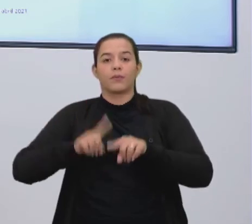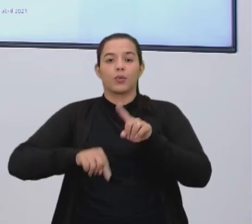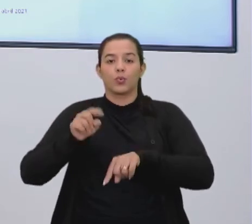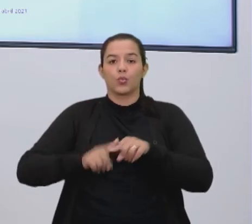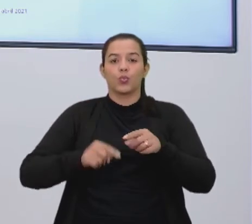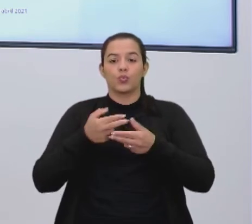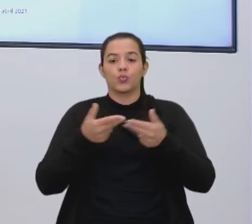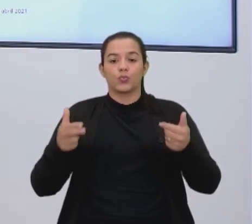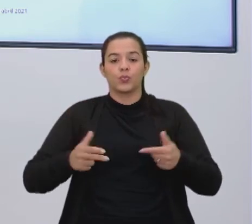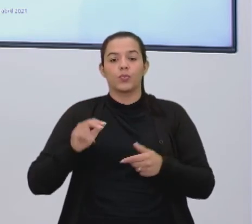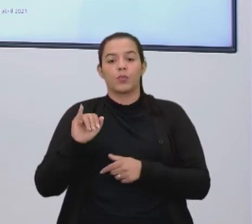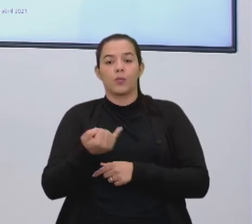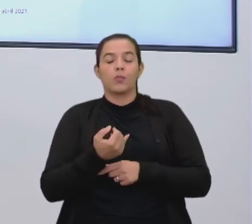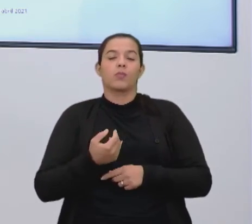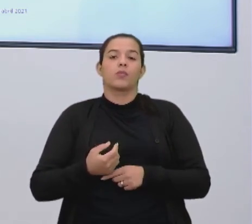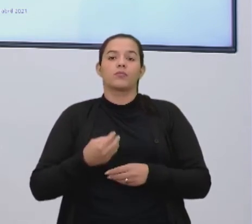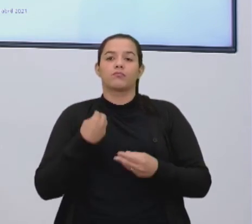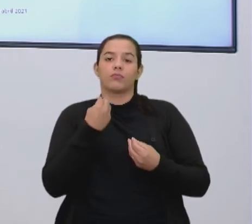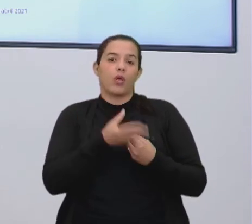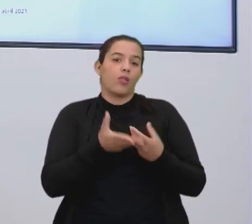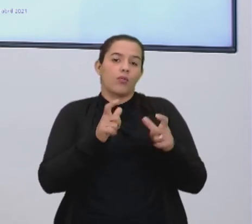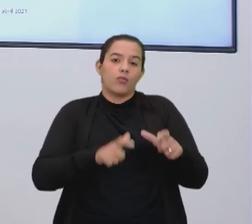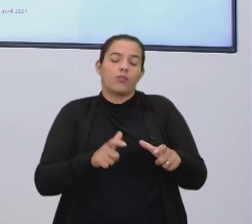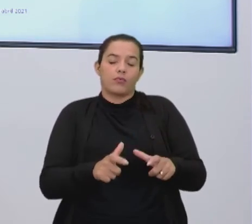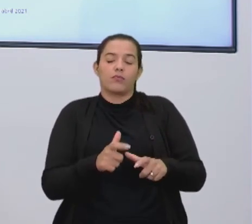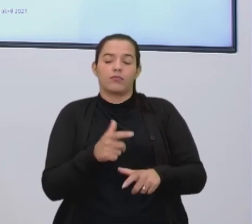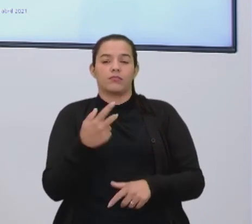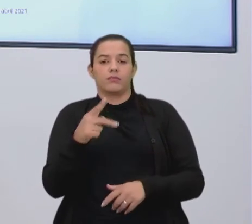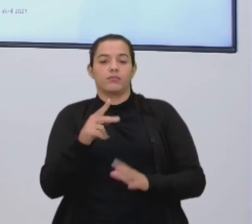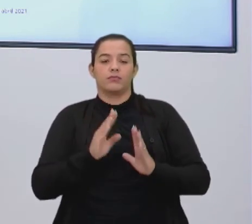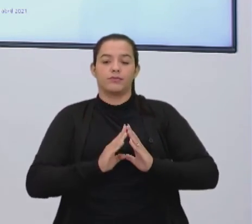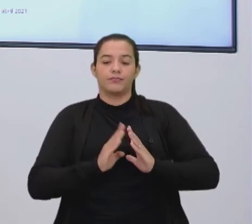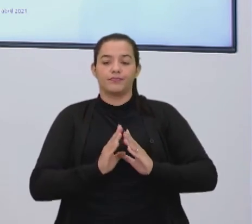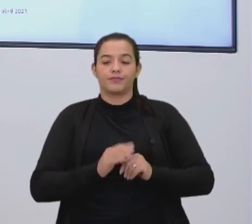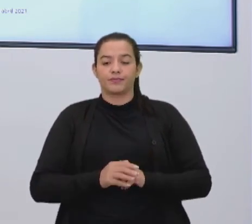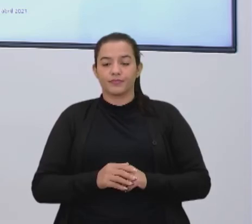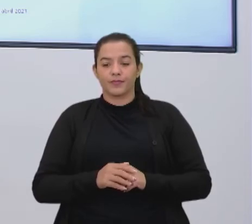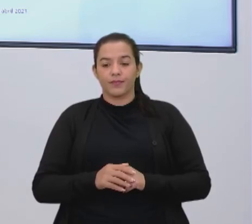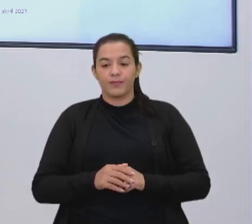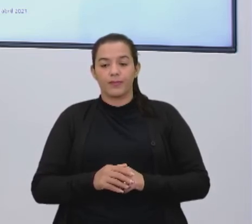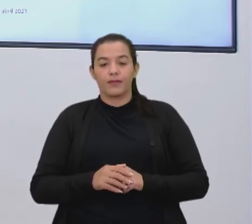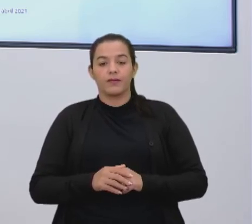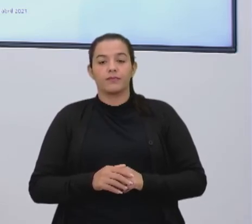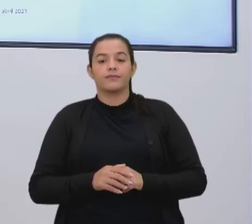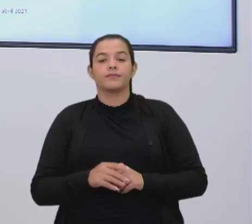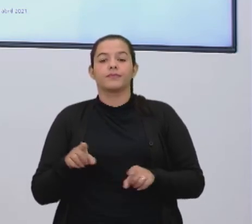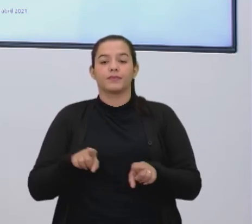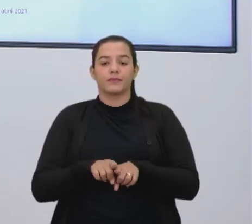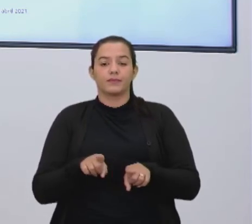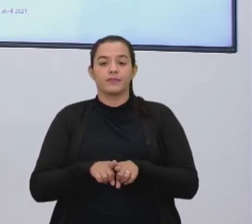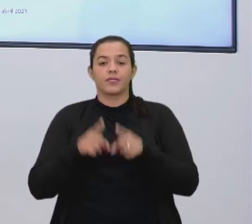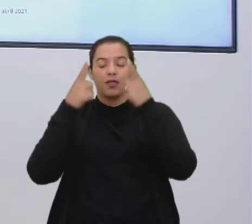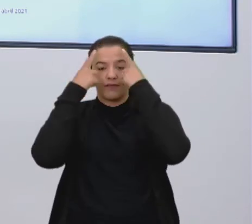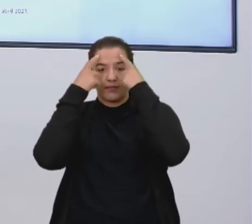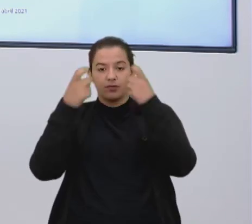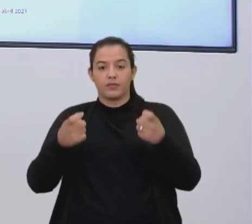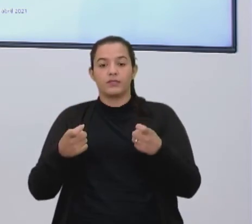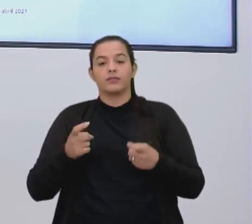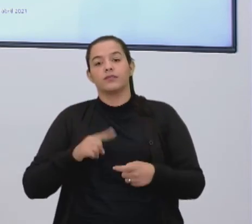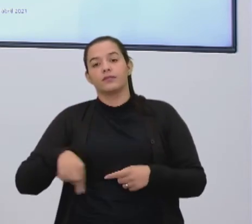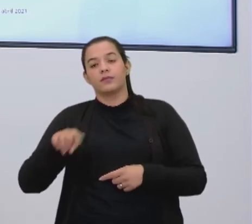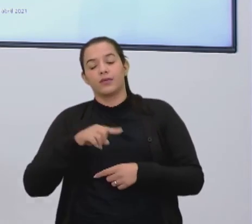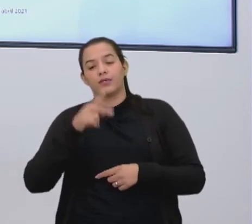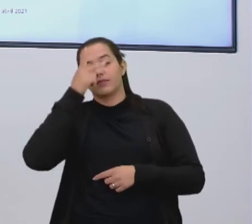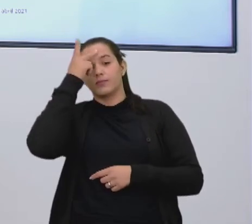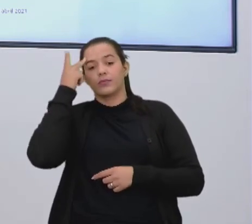para suprir a demanda do lugar onde você mora. Além dessa questão da violência. Então, quer dizer que